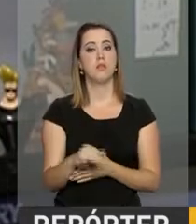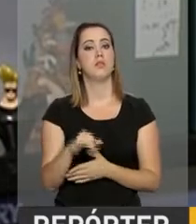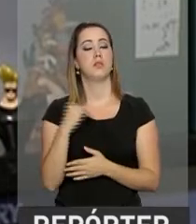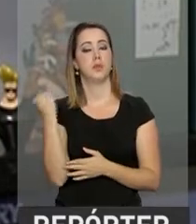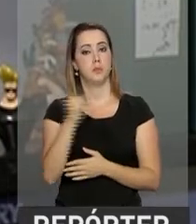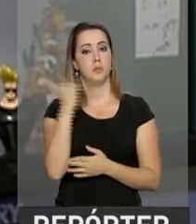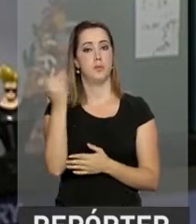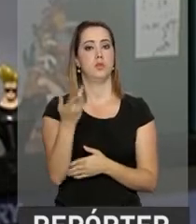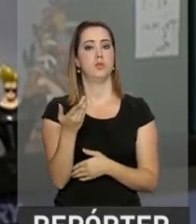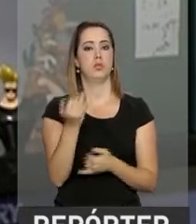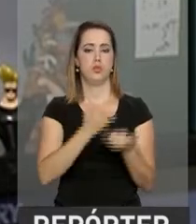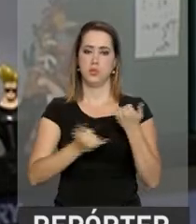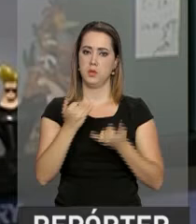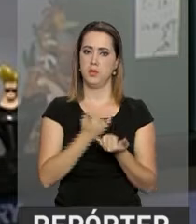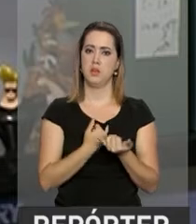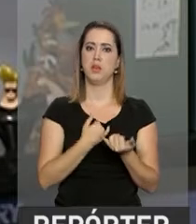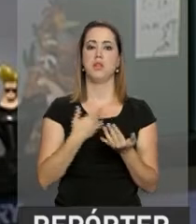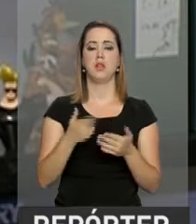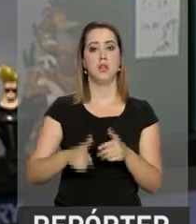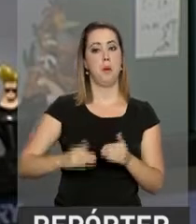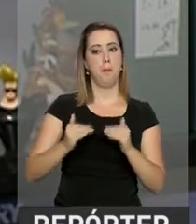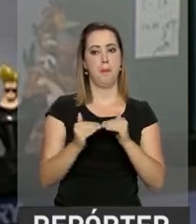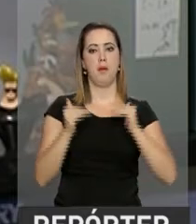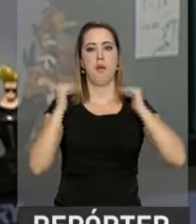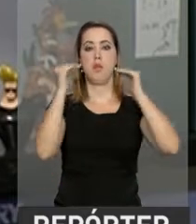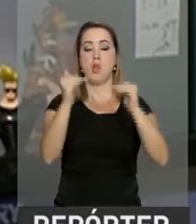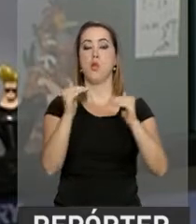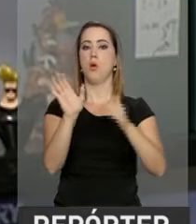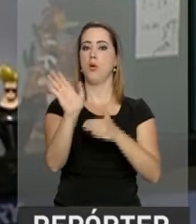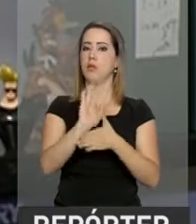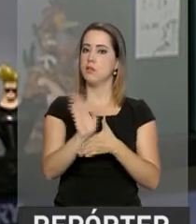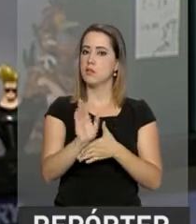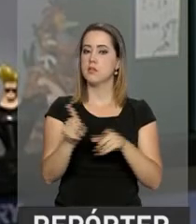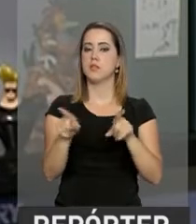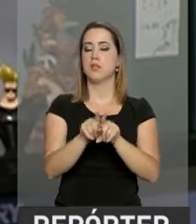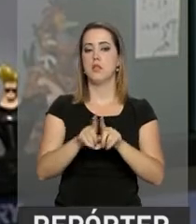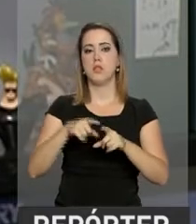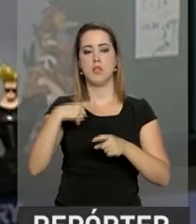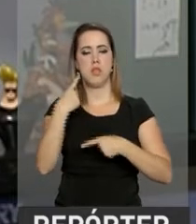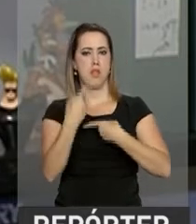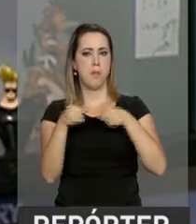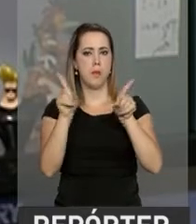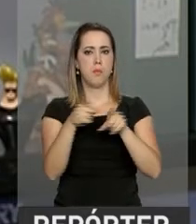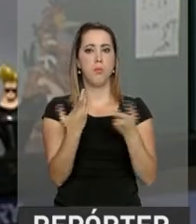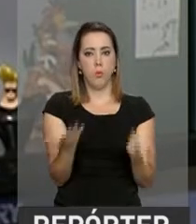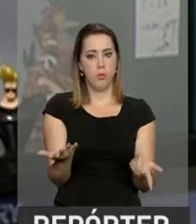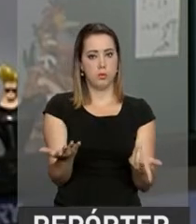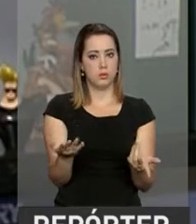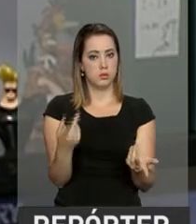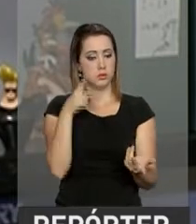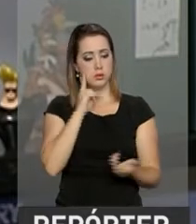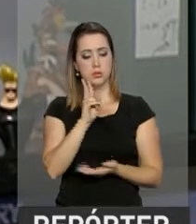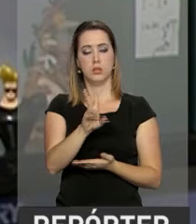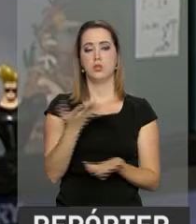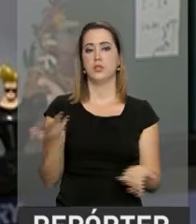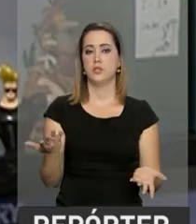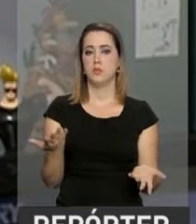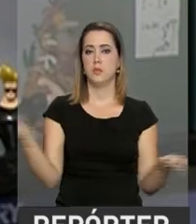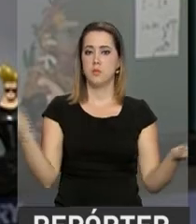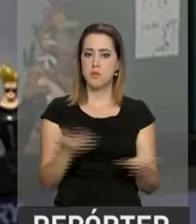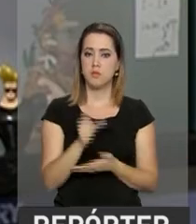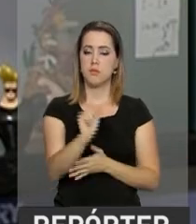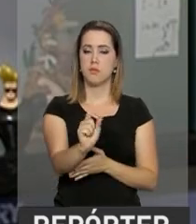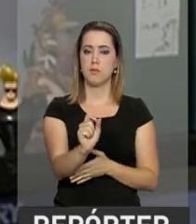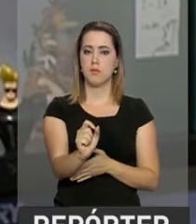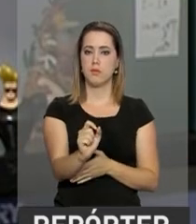entretenimento passando cinema e música então isso a gente não pode ignorar então por esse viés é é ele